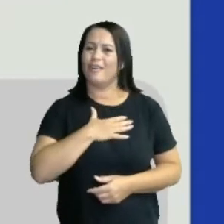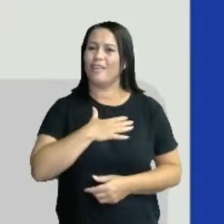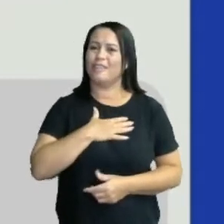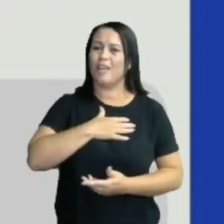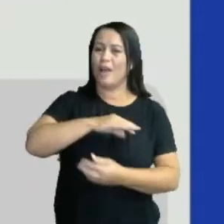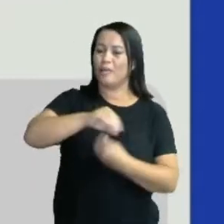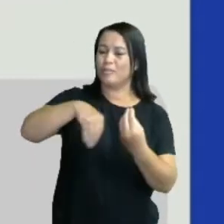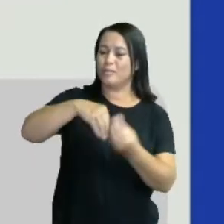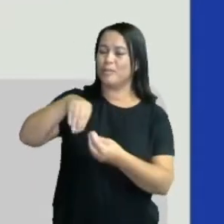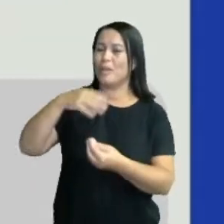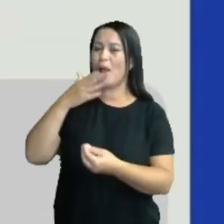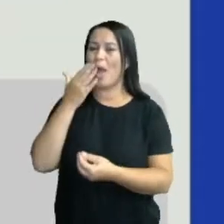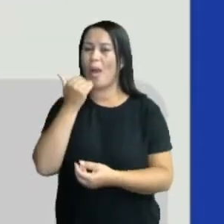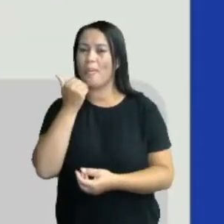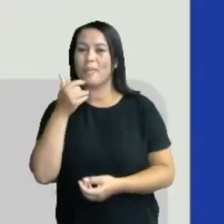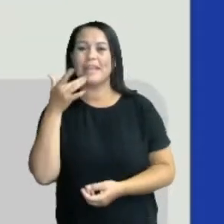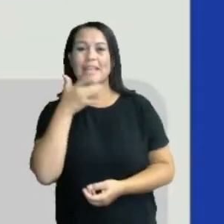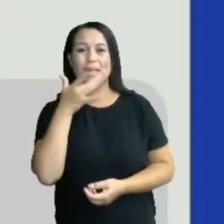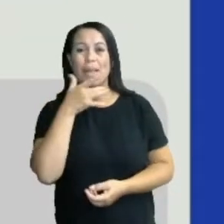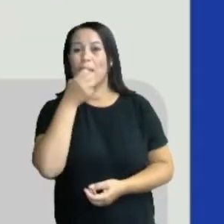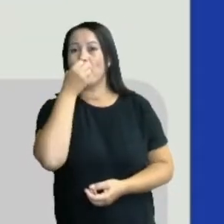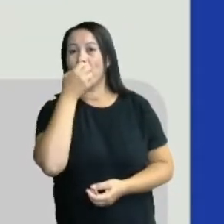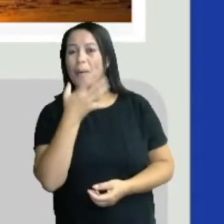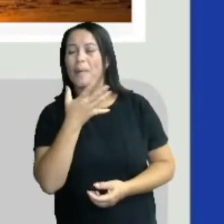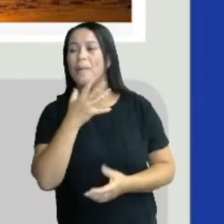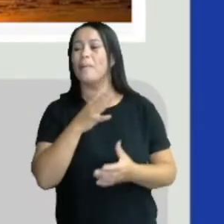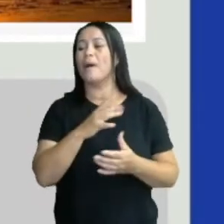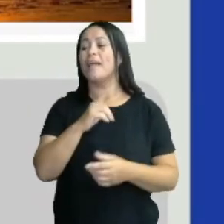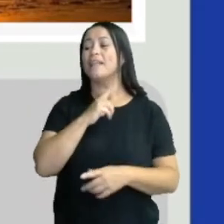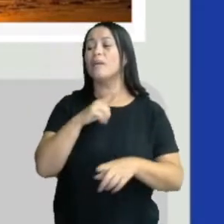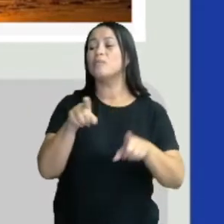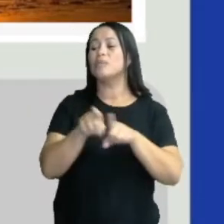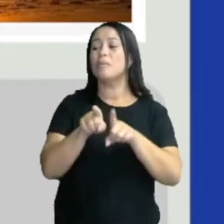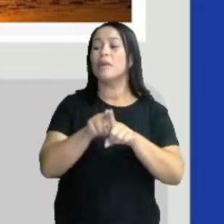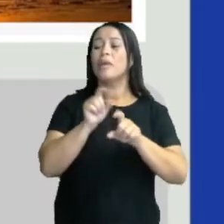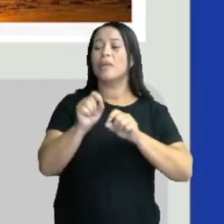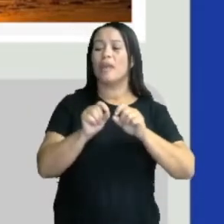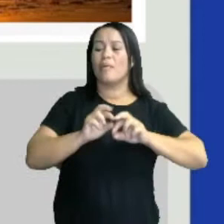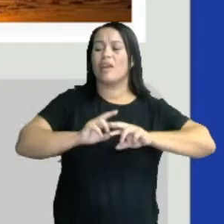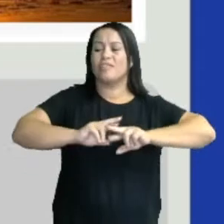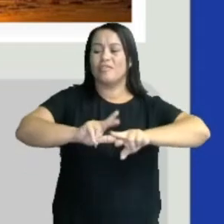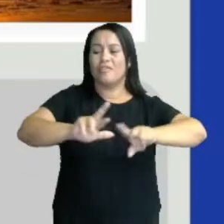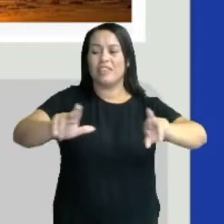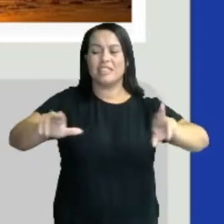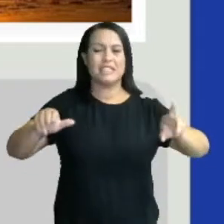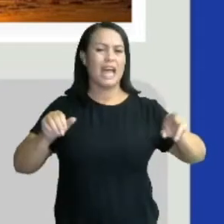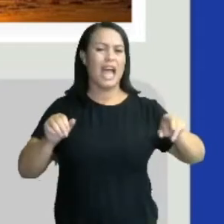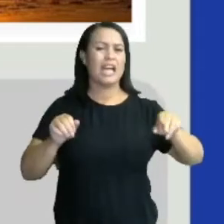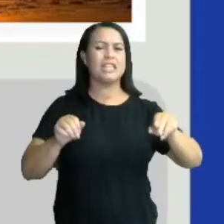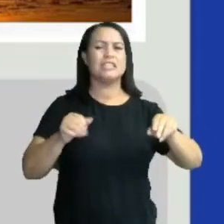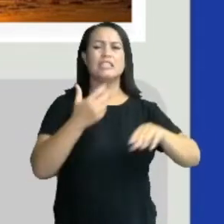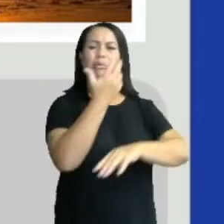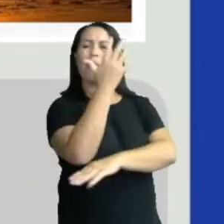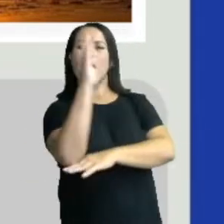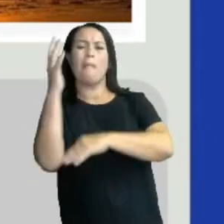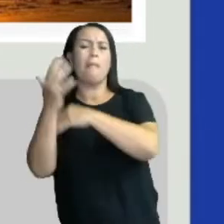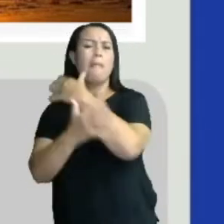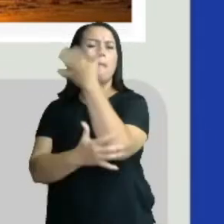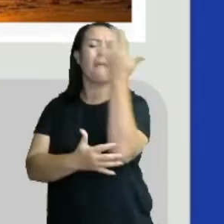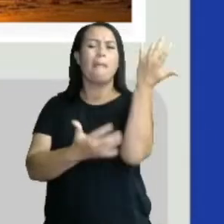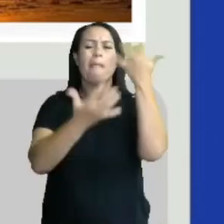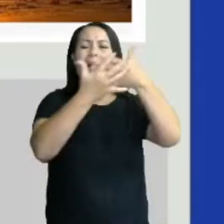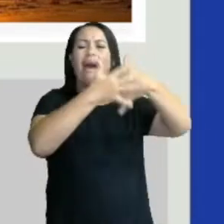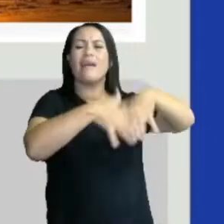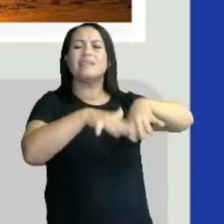mistura muita comida boa, Senhor. Temos também uma diversidade de paisagens, gente.